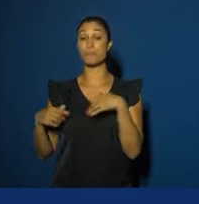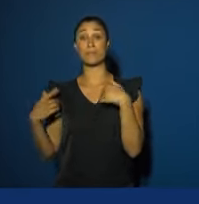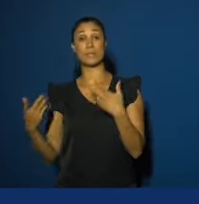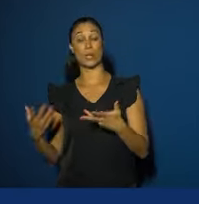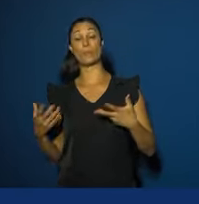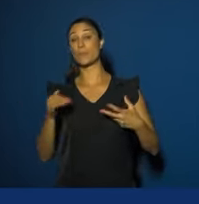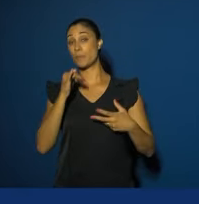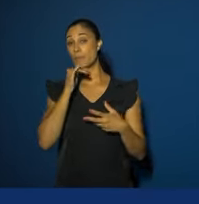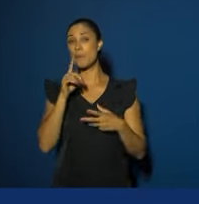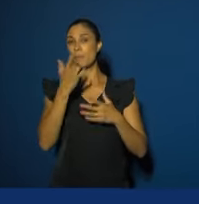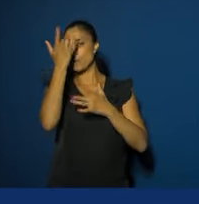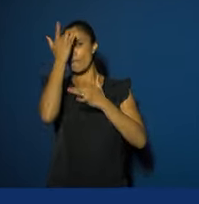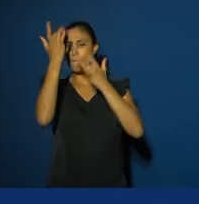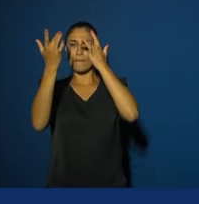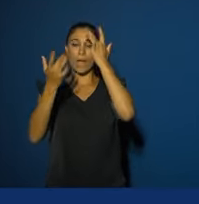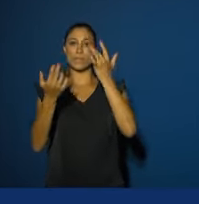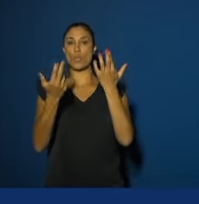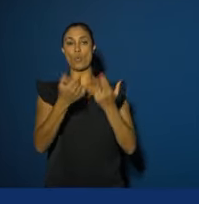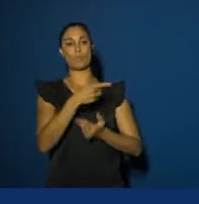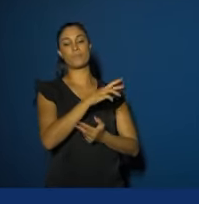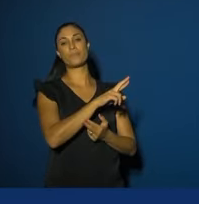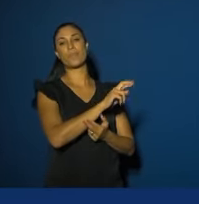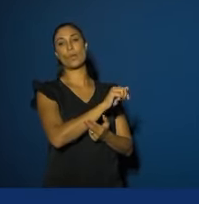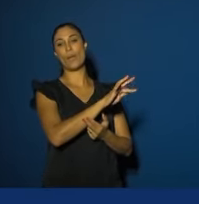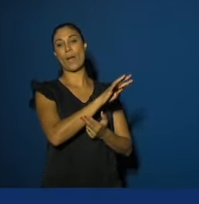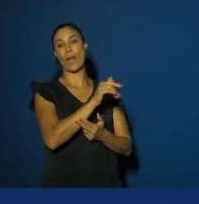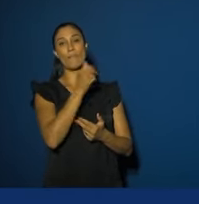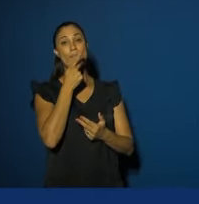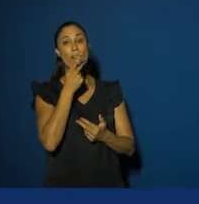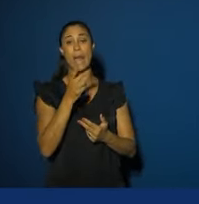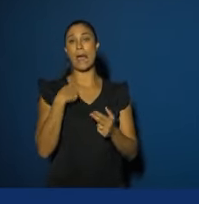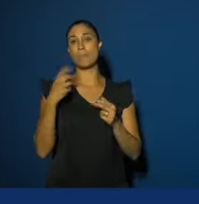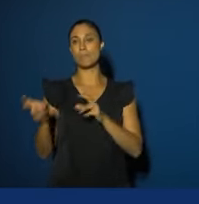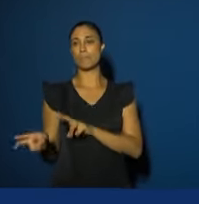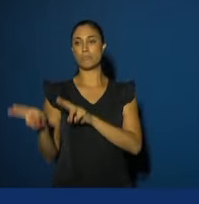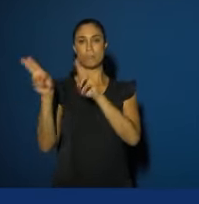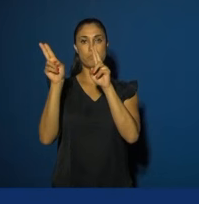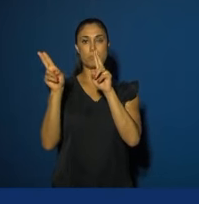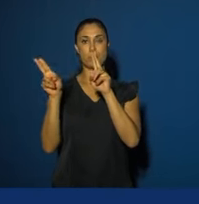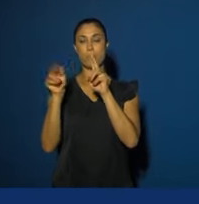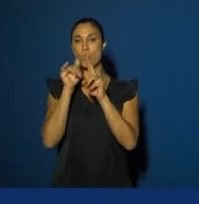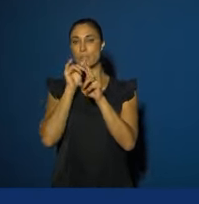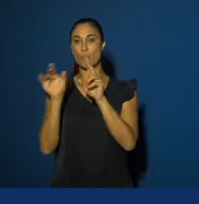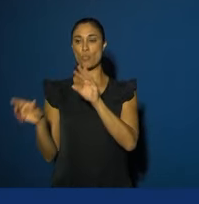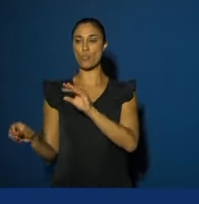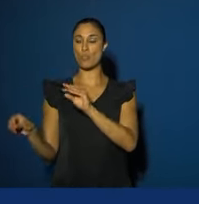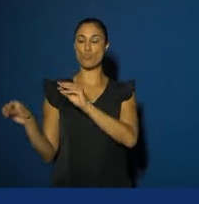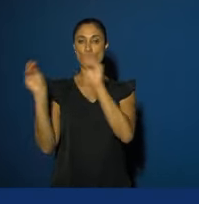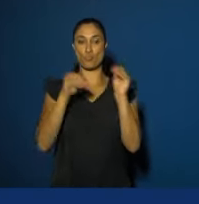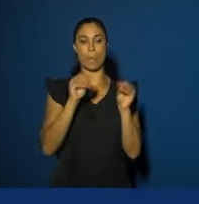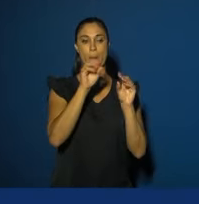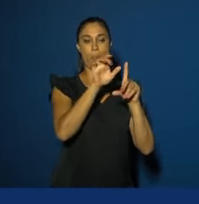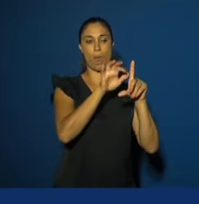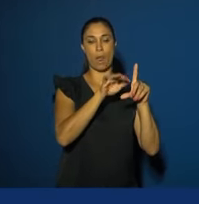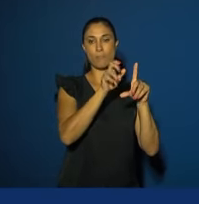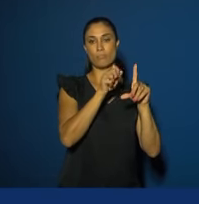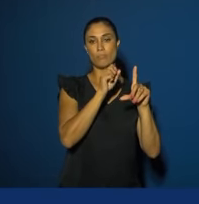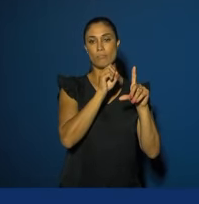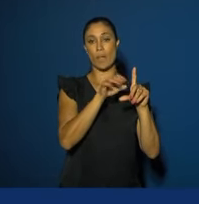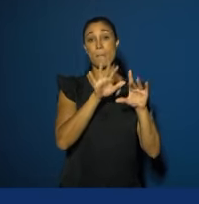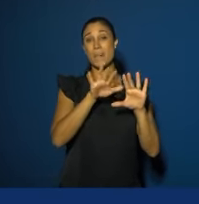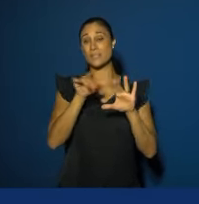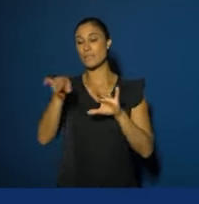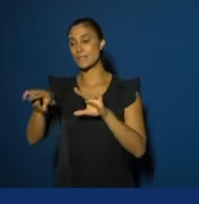que tudo isso é muito fácil como raf tava dizendo pular no digital mas se você conseguir prender e cativar o cara no